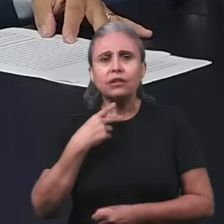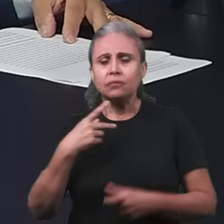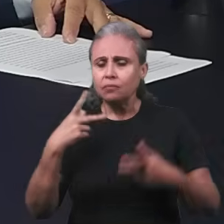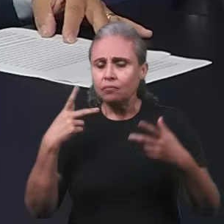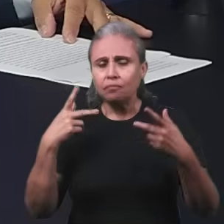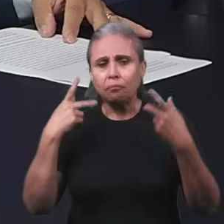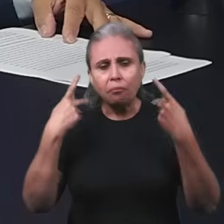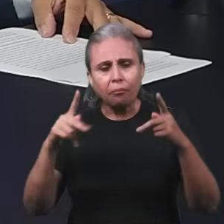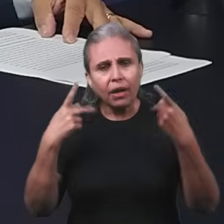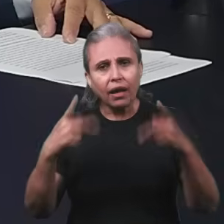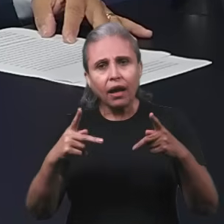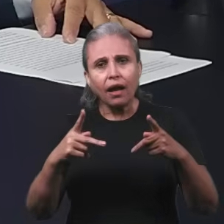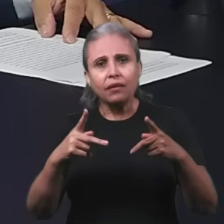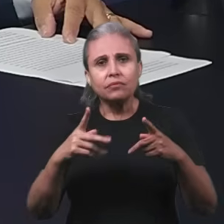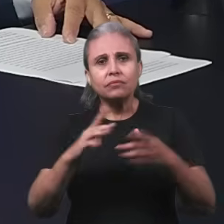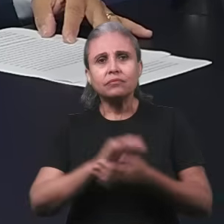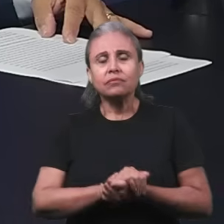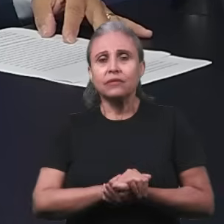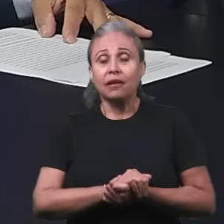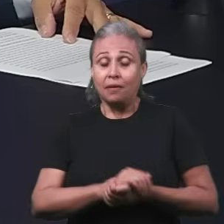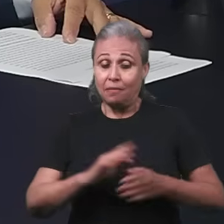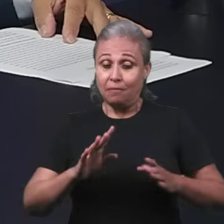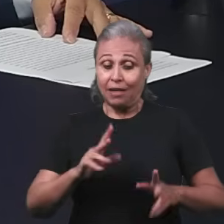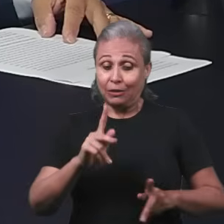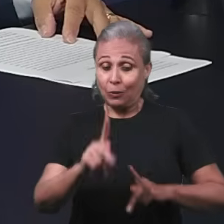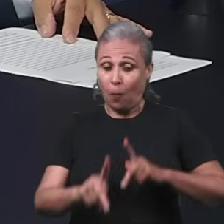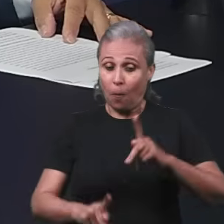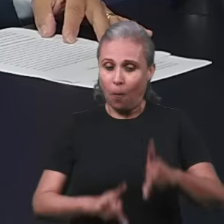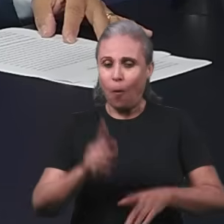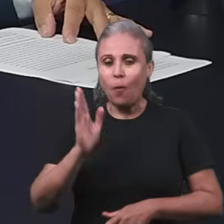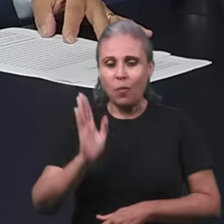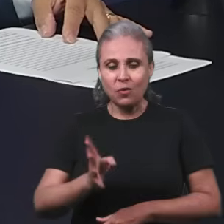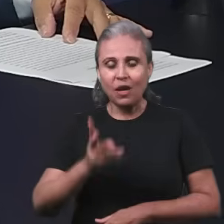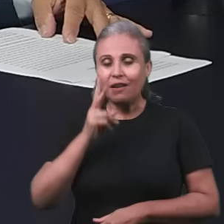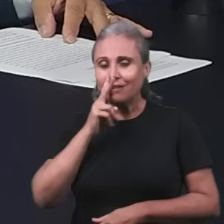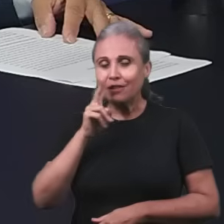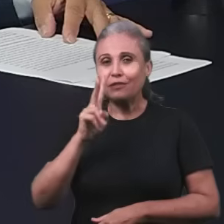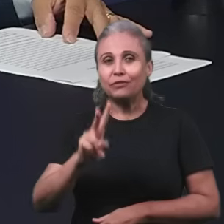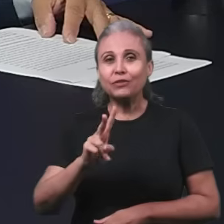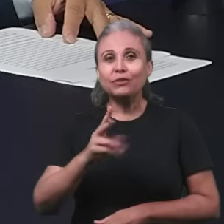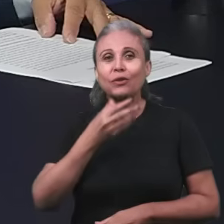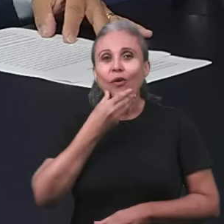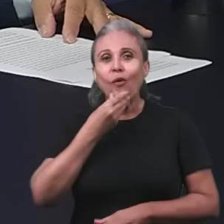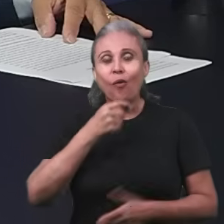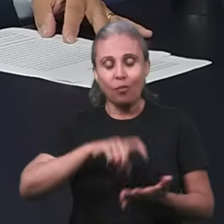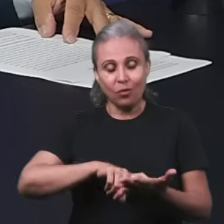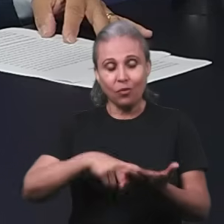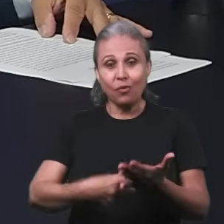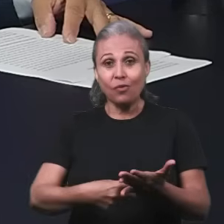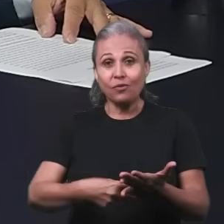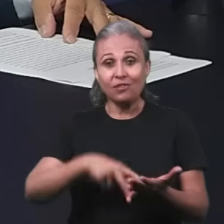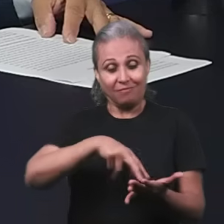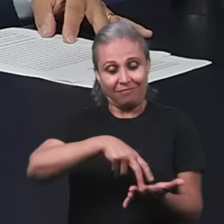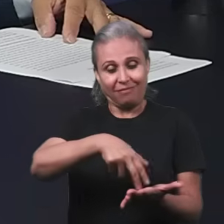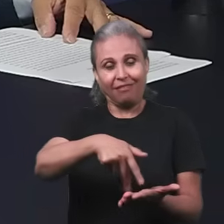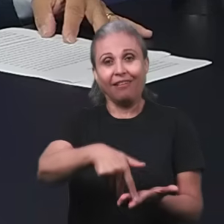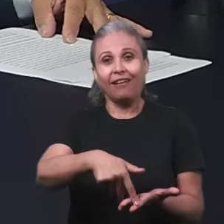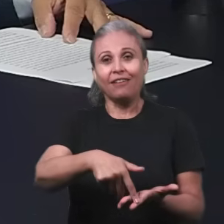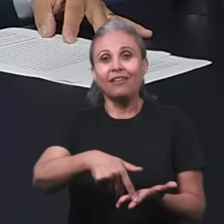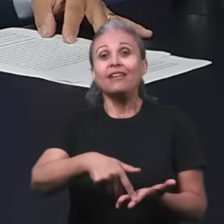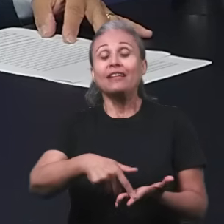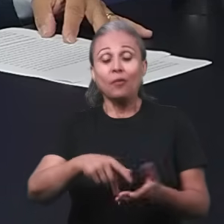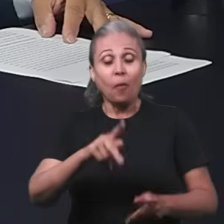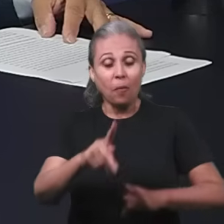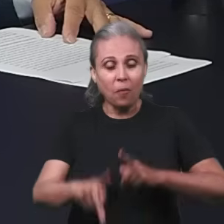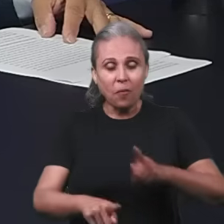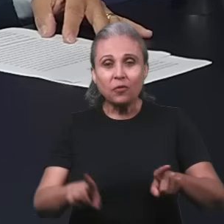quando o povo que tinha visto o coxo andando lá junto com eles, eles começaram a glorificar o Senhor. Como é que nós vamos entrar numa dessa? Se o